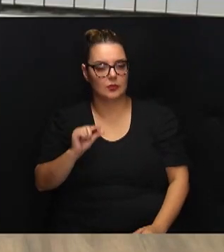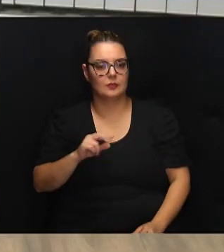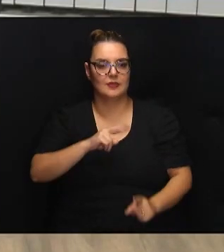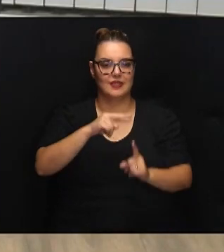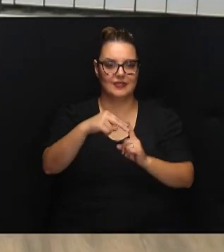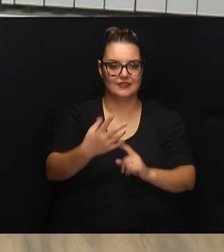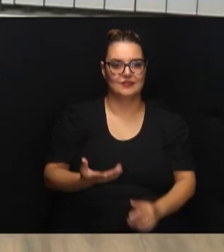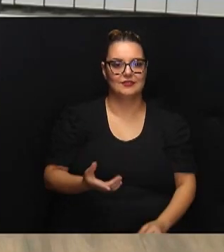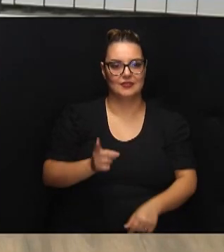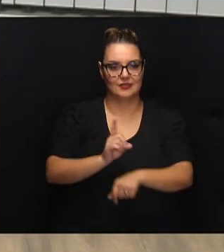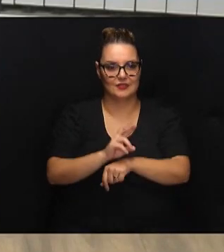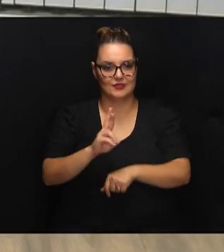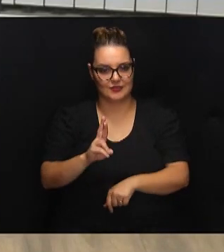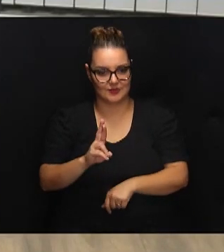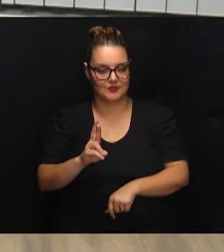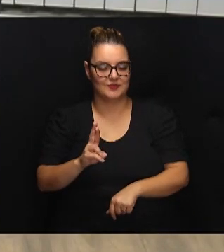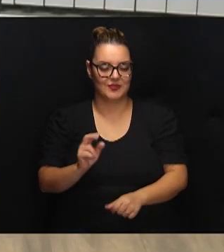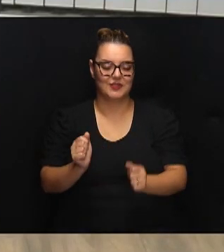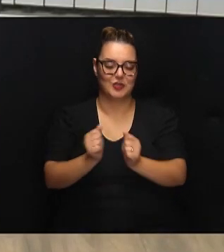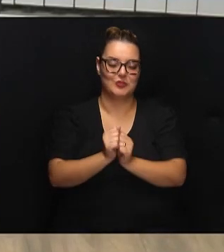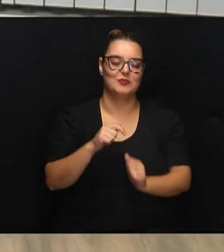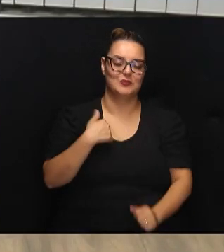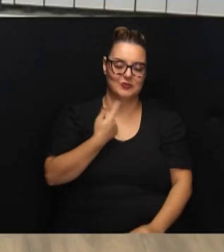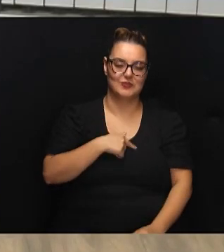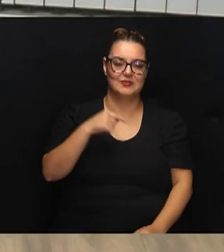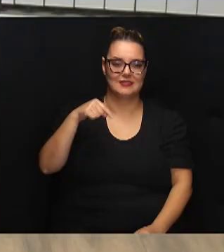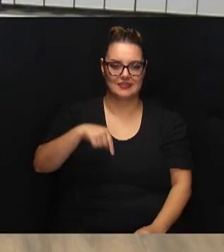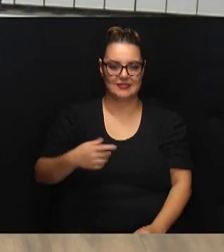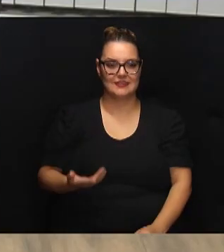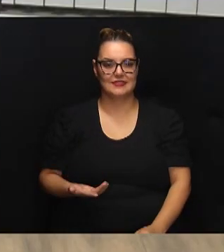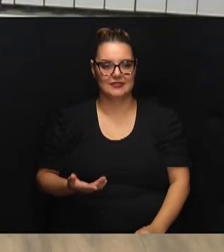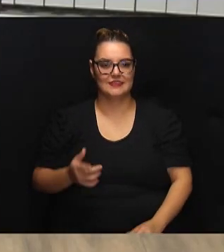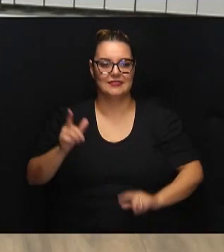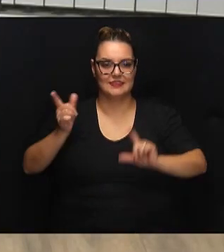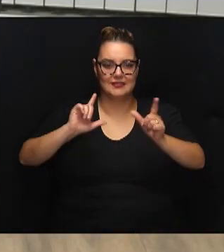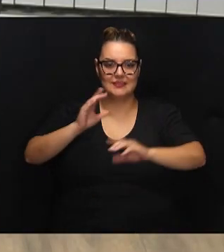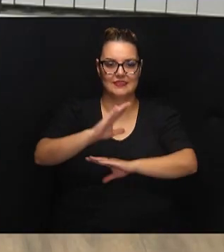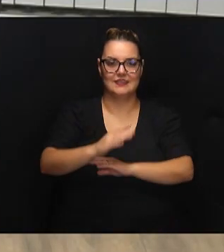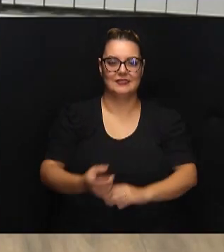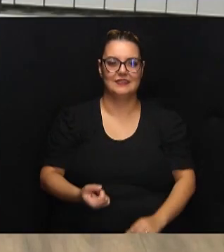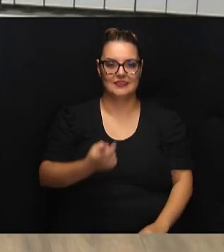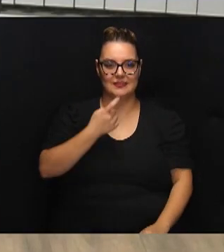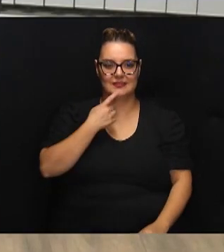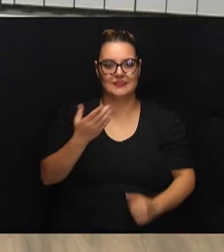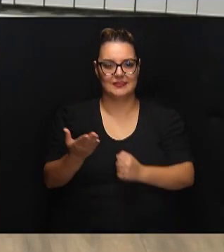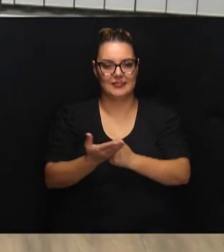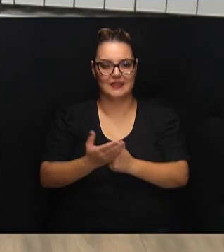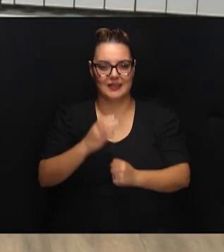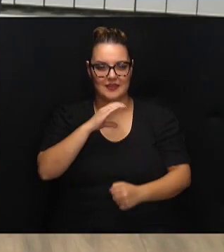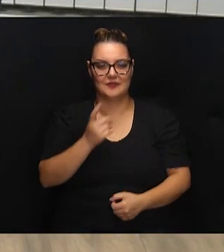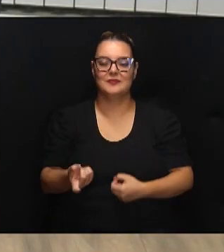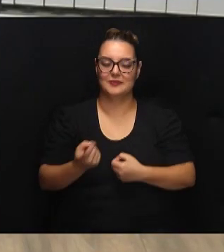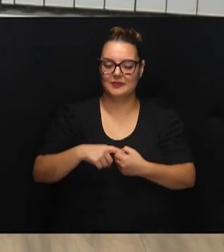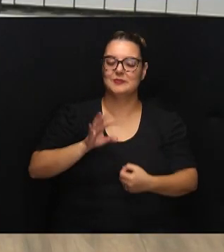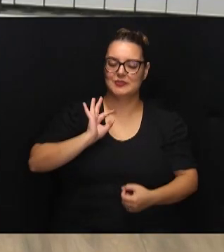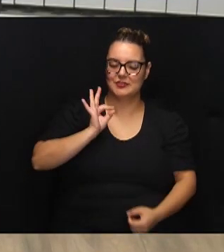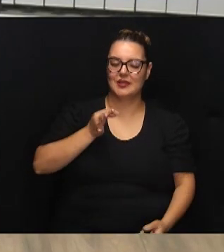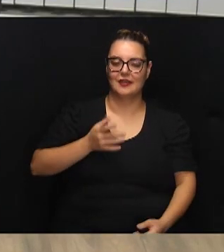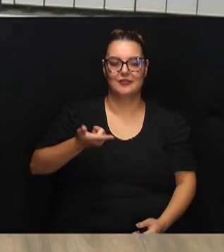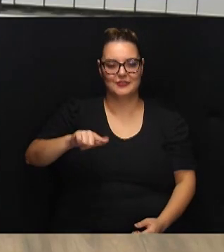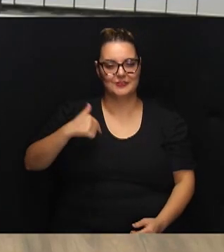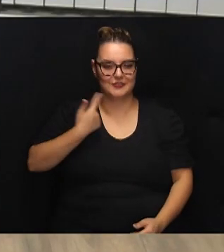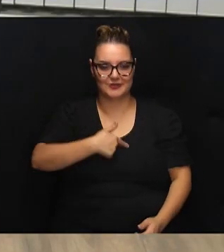vista da doutora que está com a gente hoje aqui na TV Câmara Campinas. Então, um intervalinho e já voltamos. Fique com a